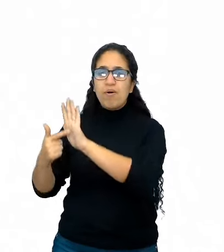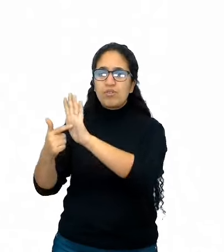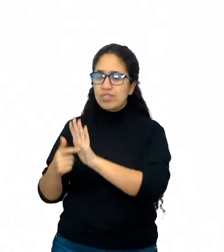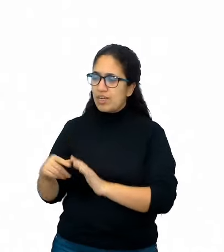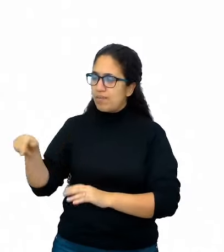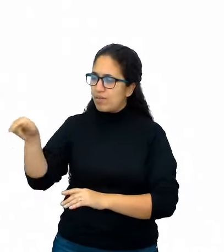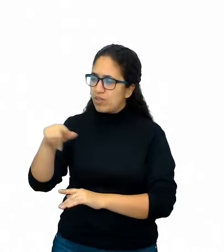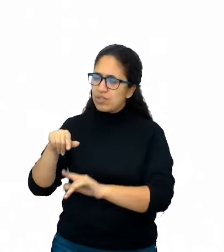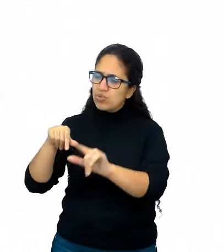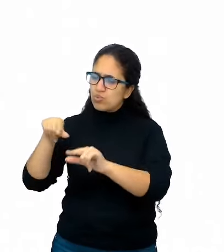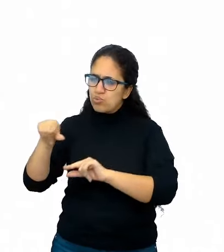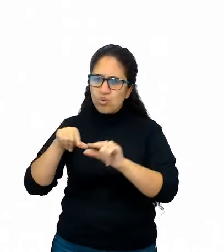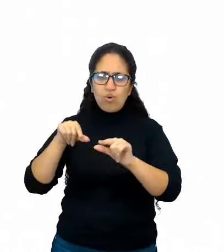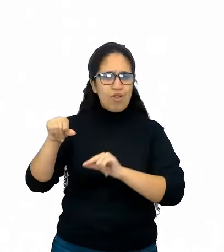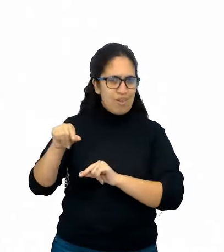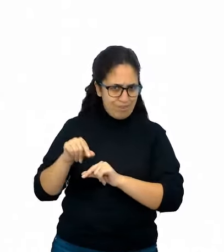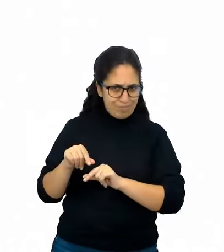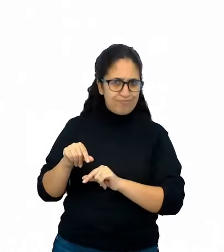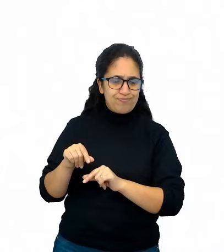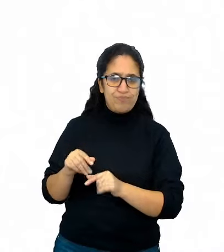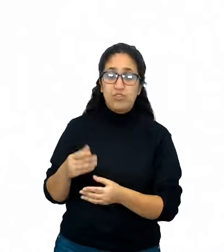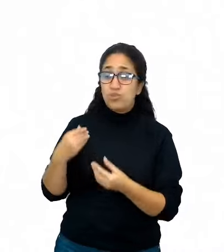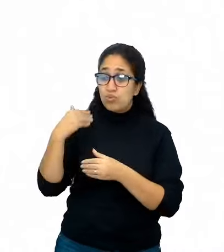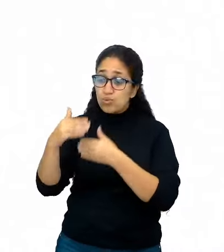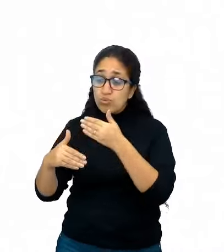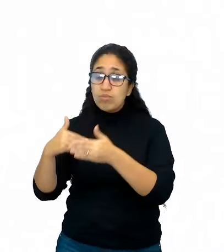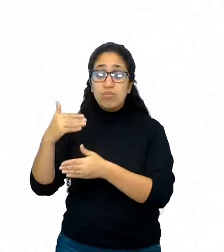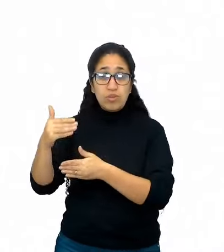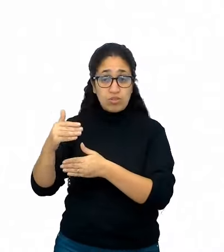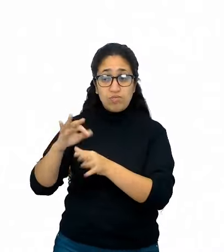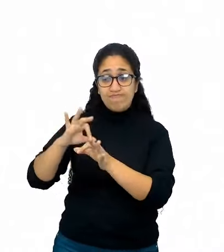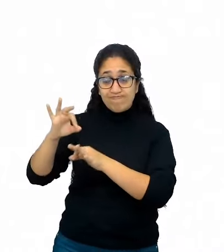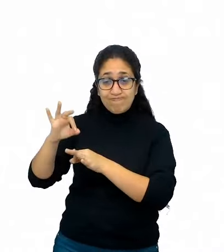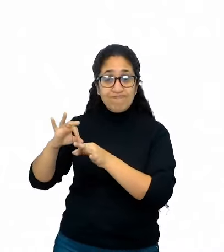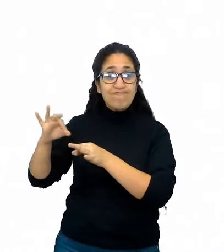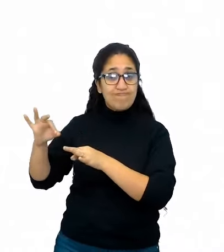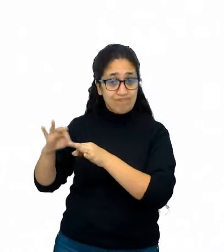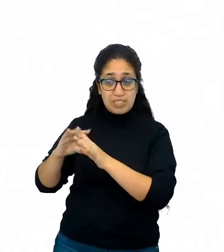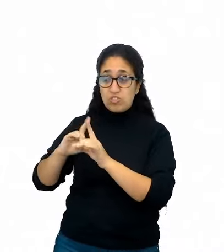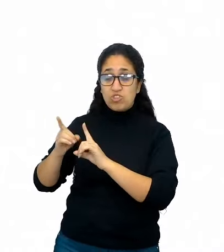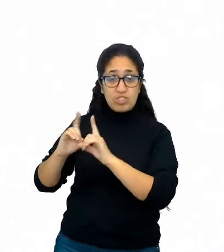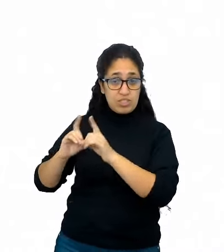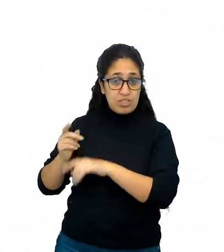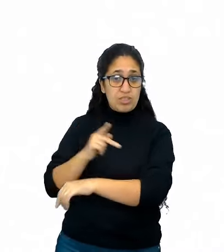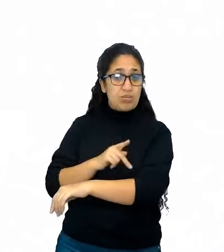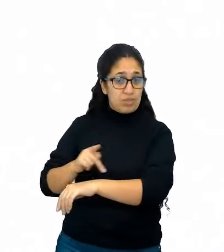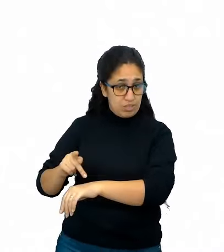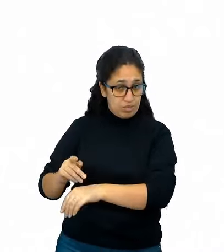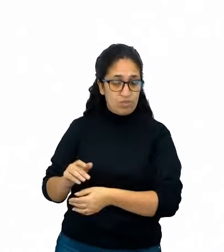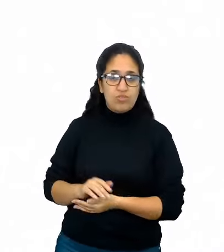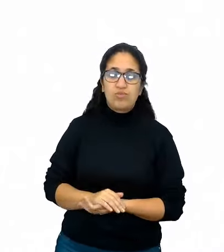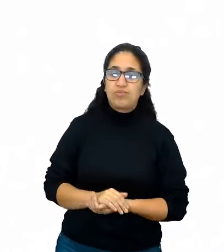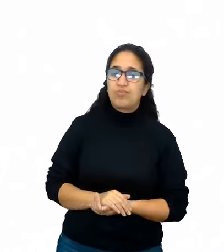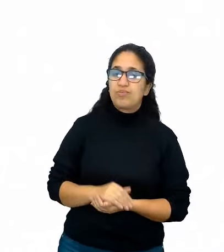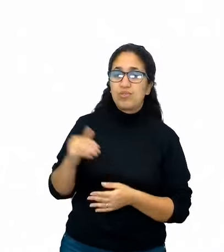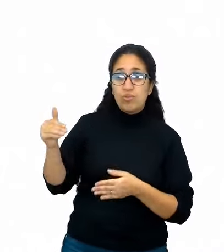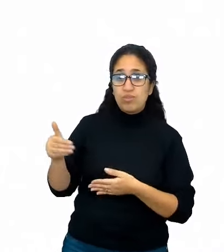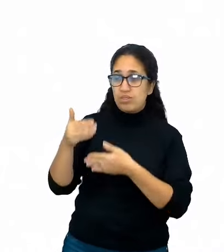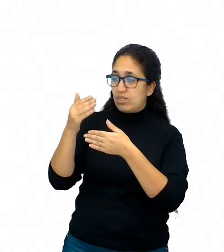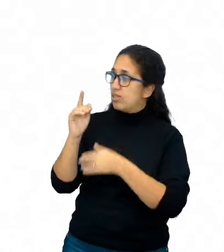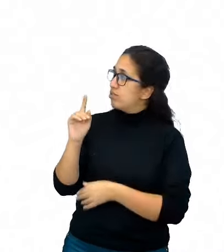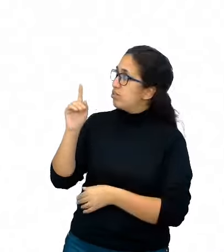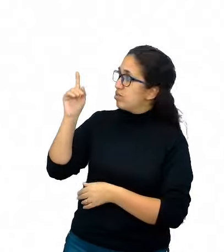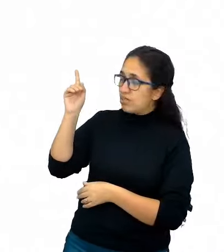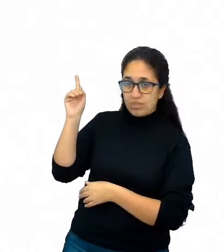tomadas de decisões pelo professor nos próximos encaminhamentos didáticos pedagógicos. Nos slides a